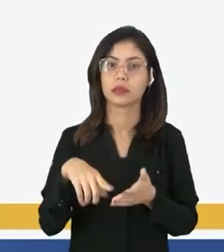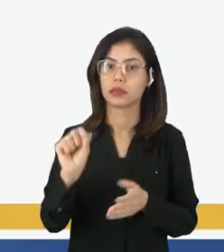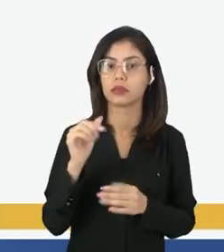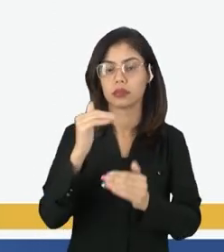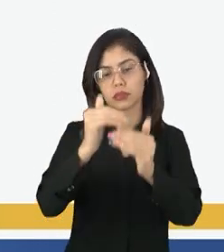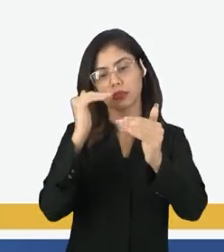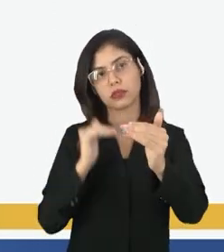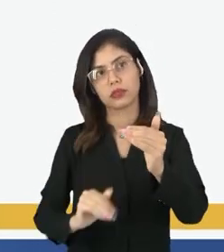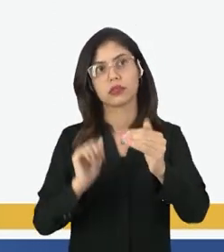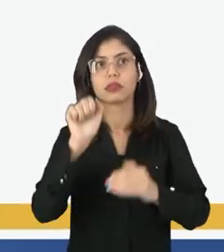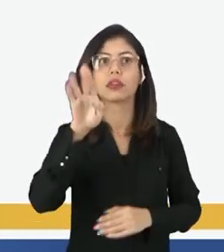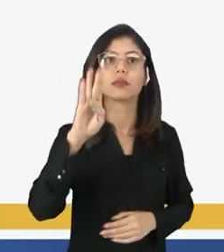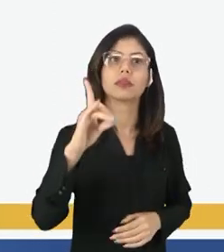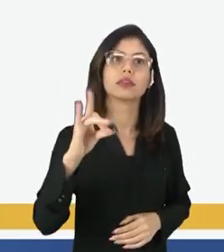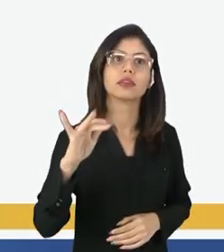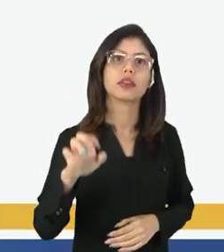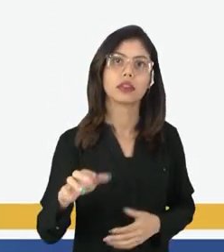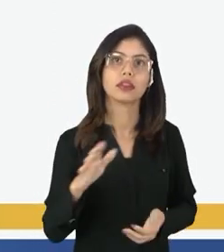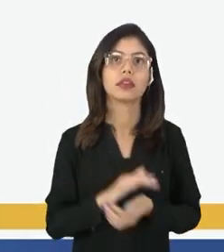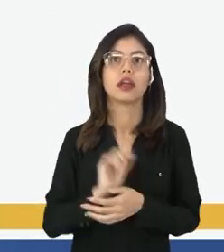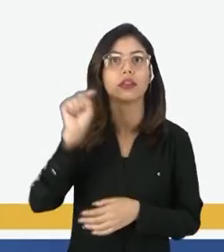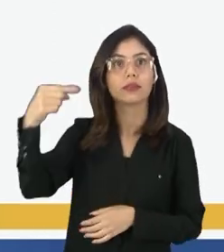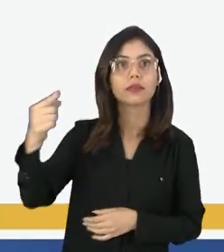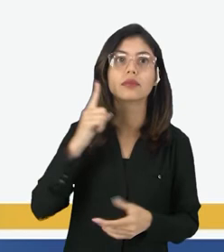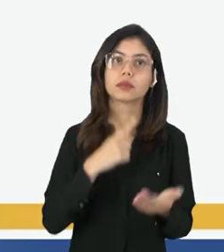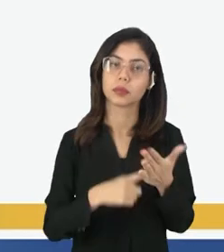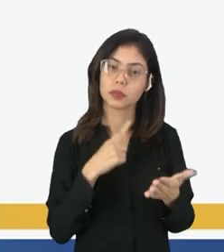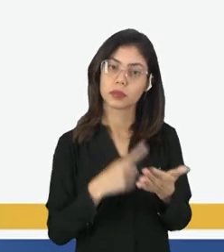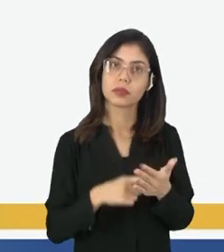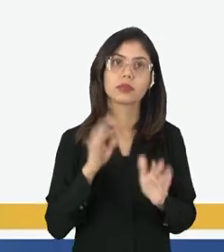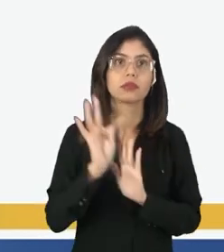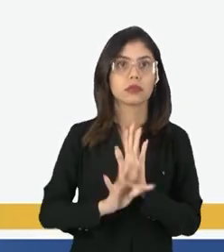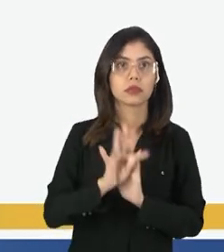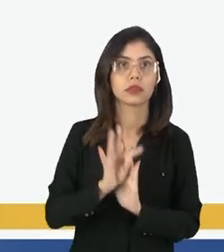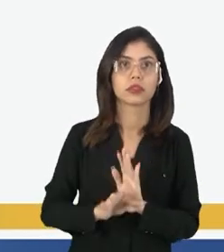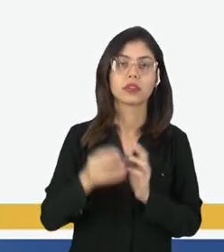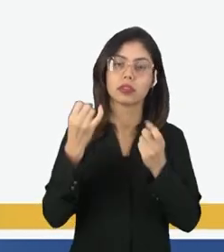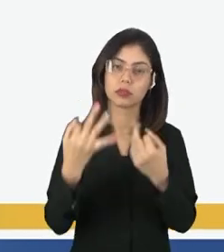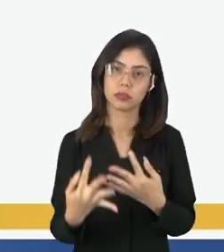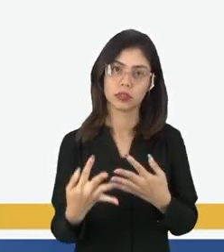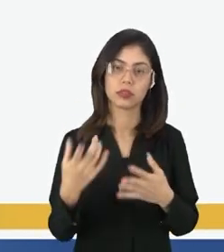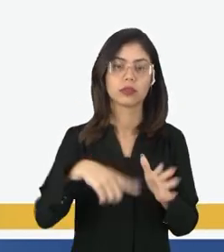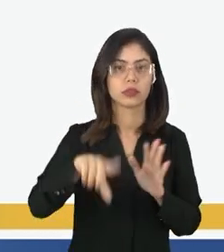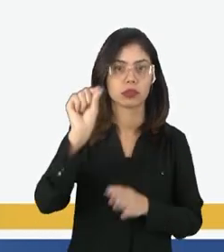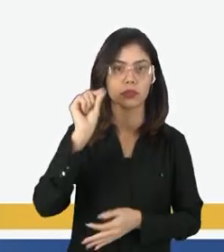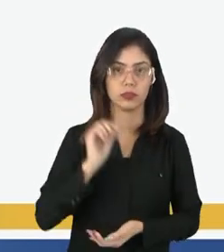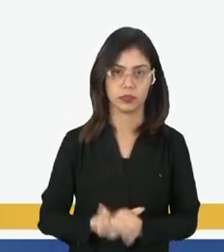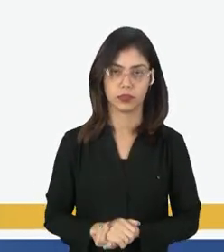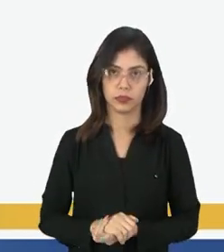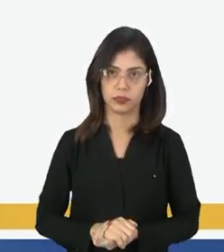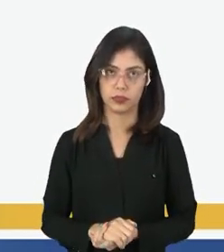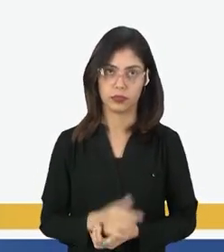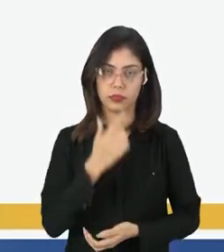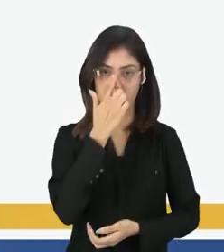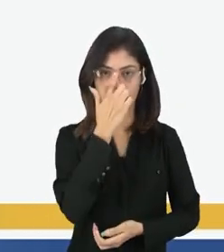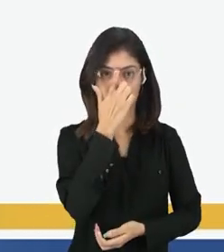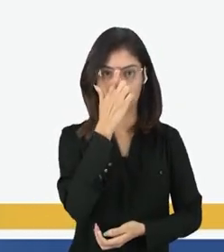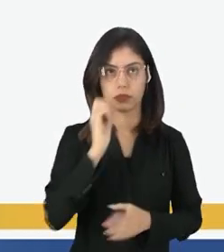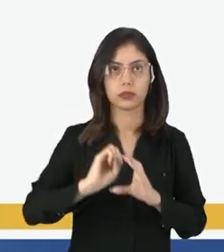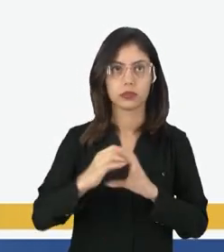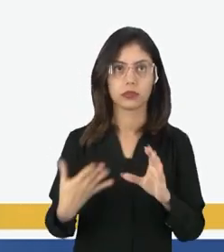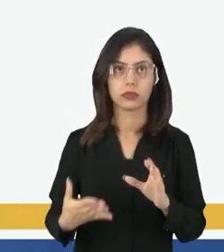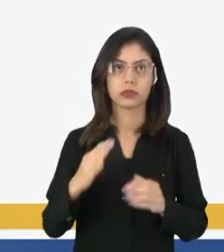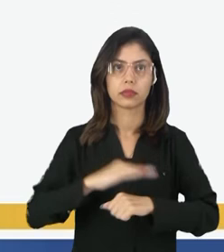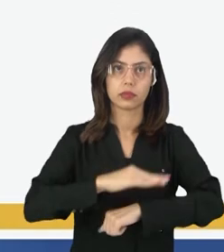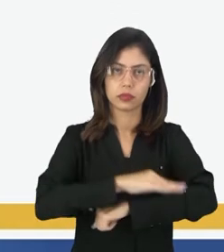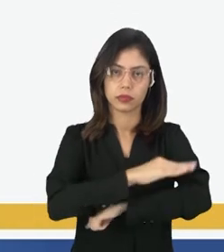Escolha entre as alternativas abaixo aquelas que esteja de acordo com o texto justifique suas escolhas tá então nas suas